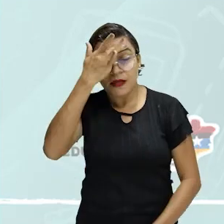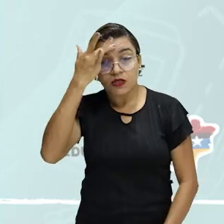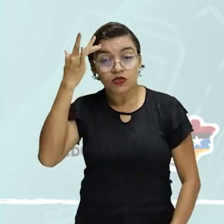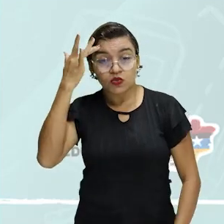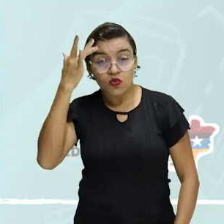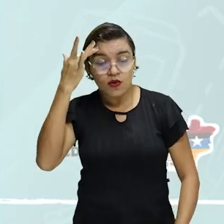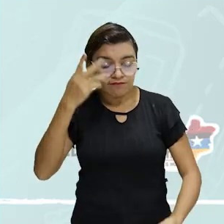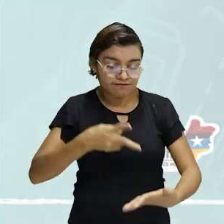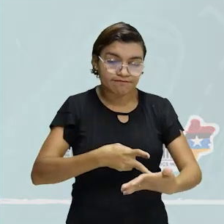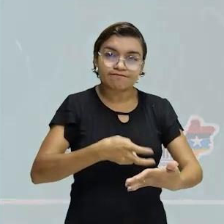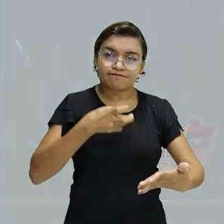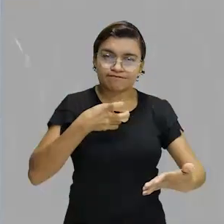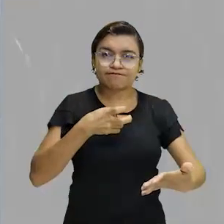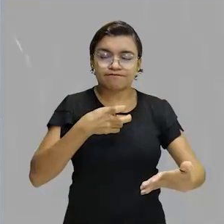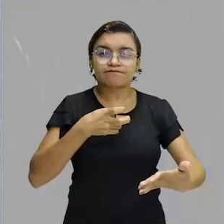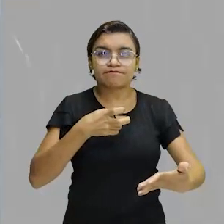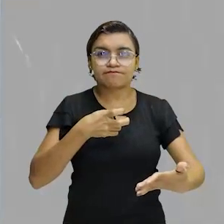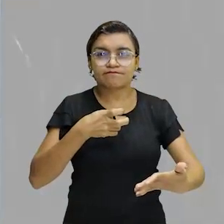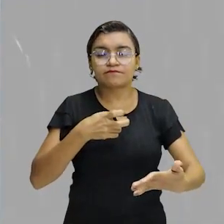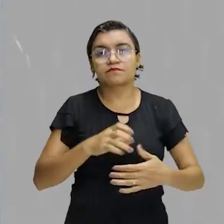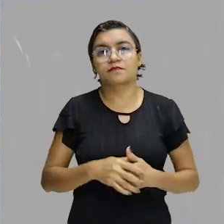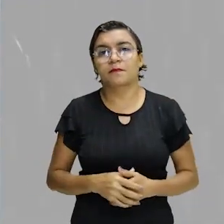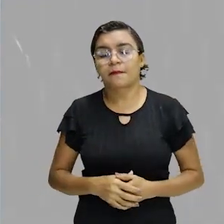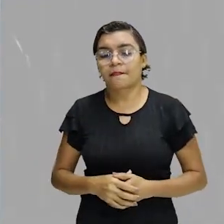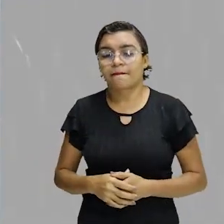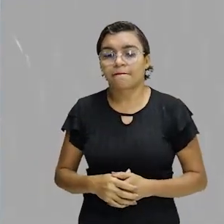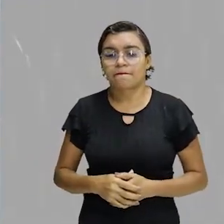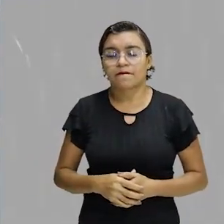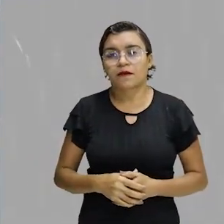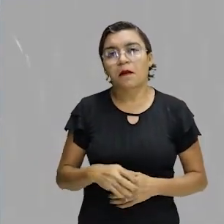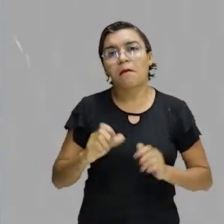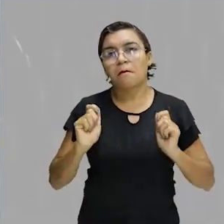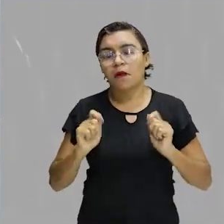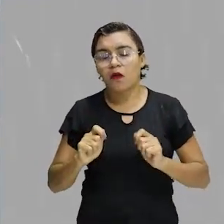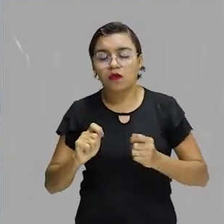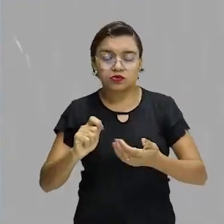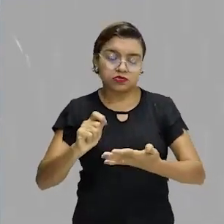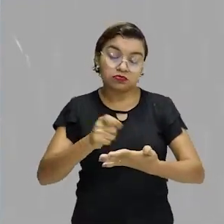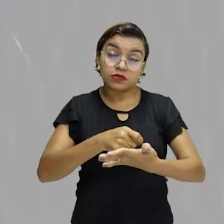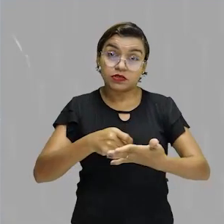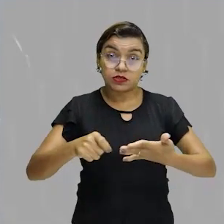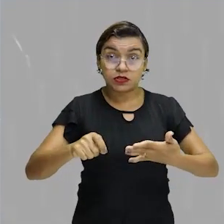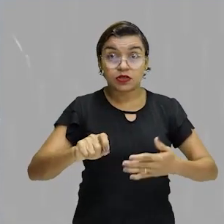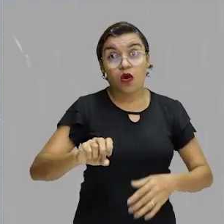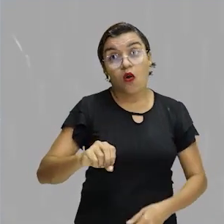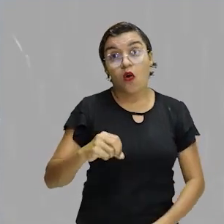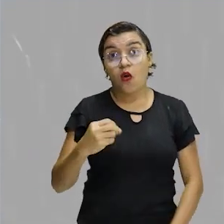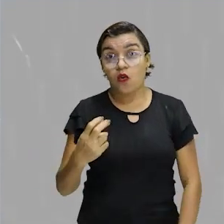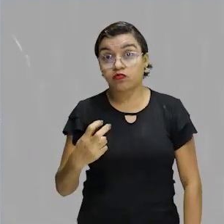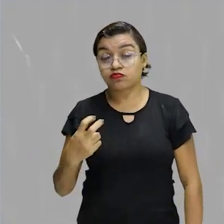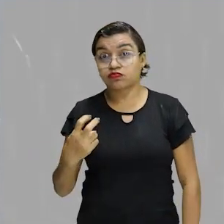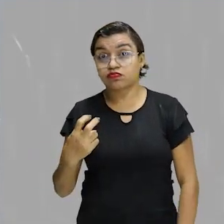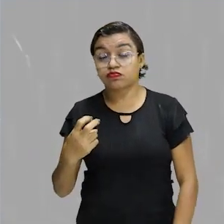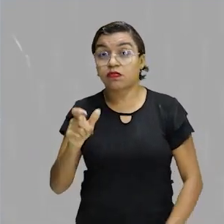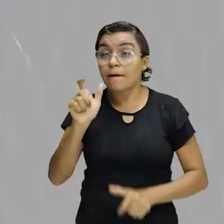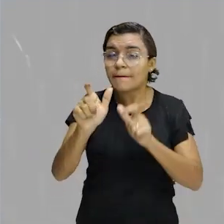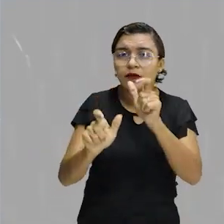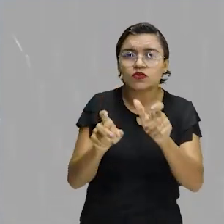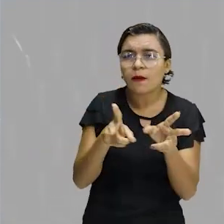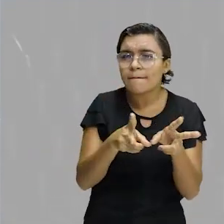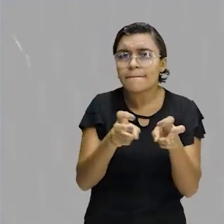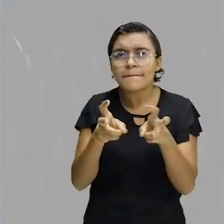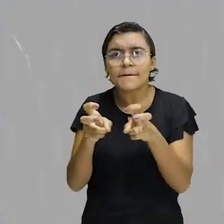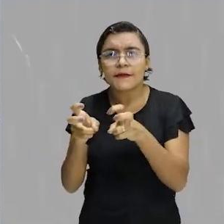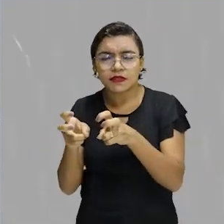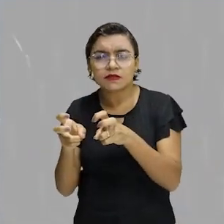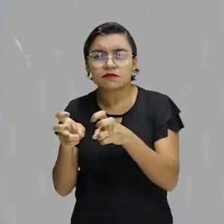com ele. Então, o texto é qualquer unidade, seja escrita ou oral, que transmite um sentido para quem está lendo ou